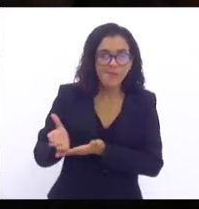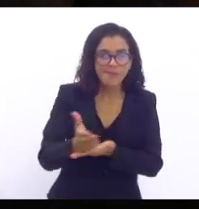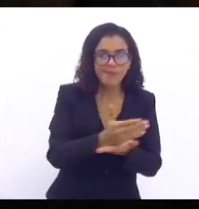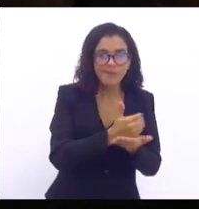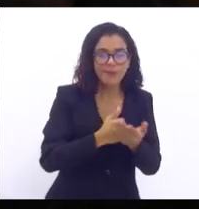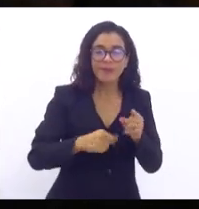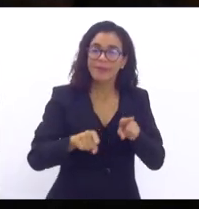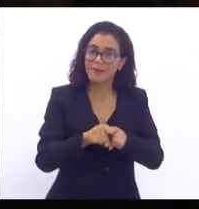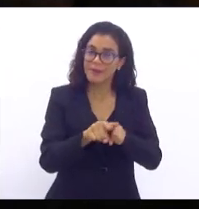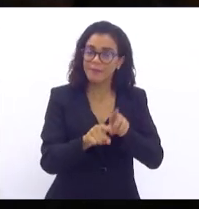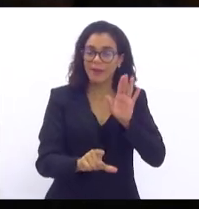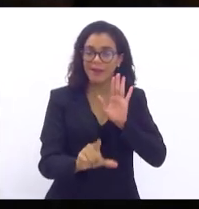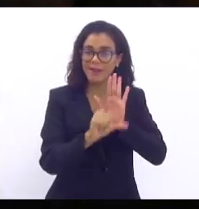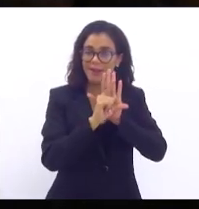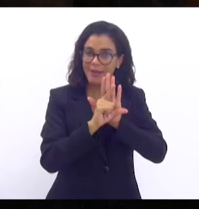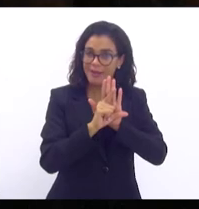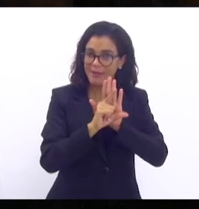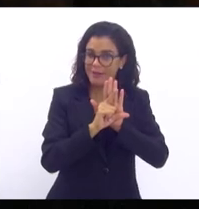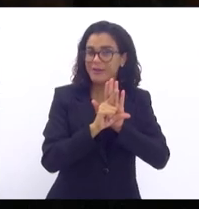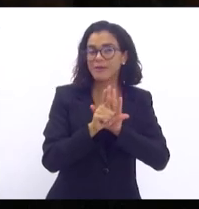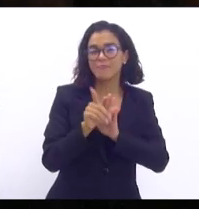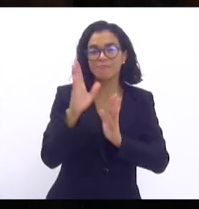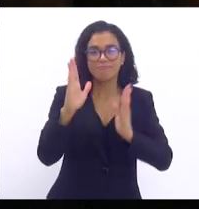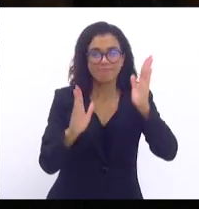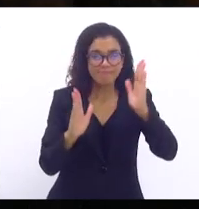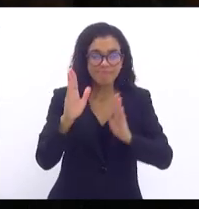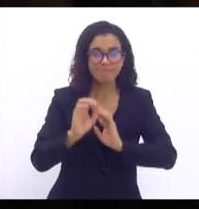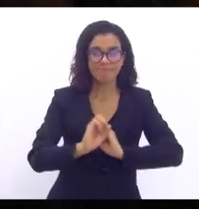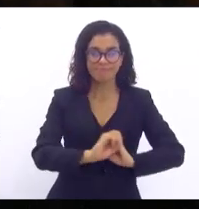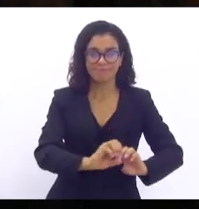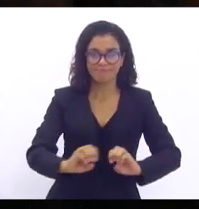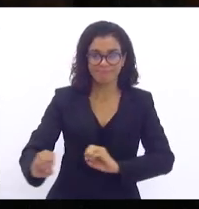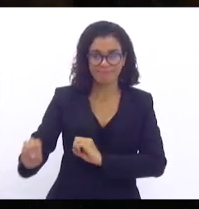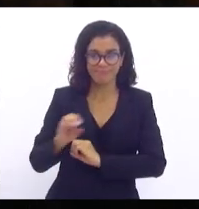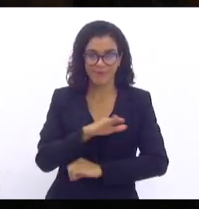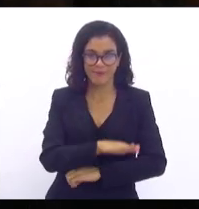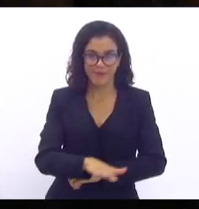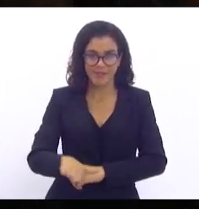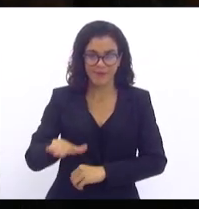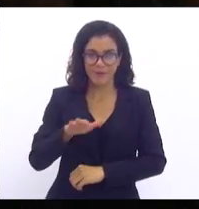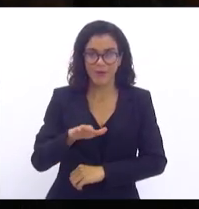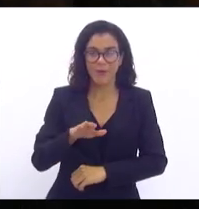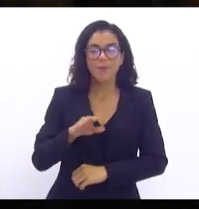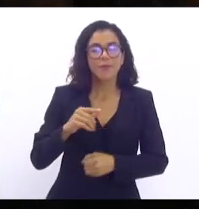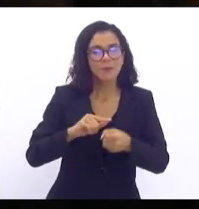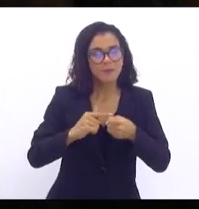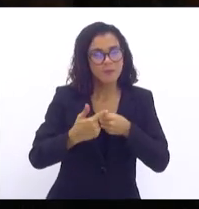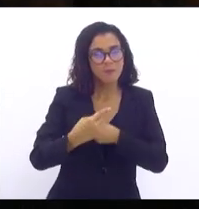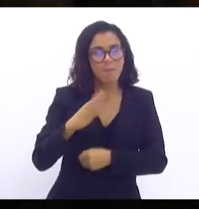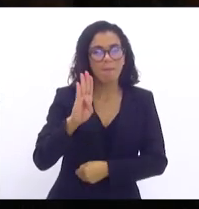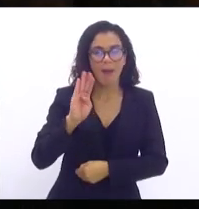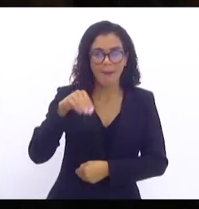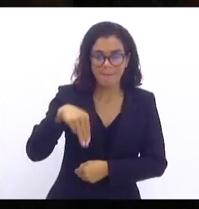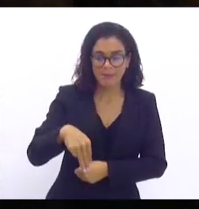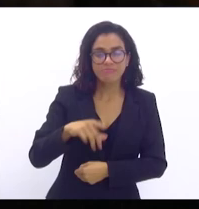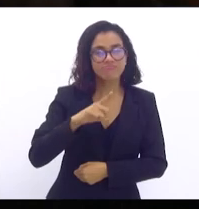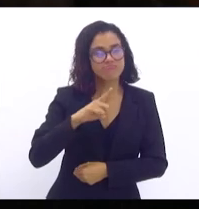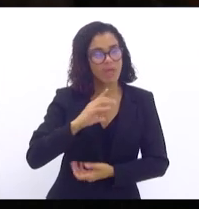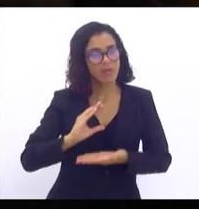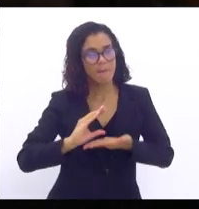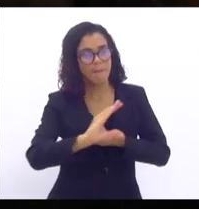legislações próprias para essa fase da educação infantil. Municípios como Barra Mansa recebem valores